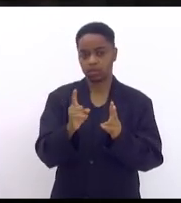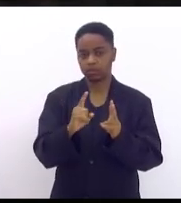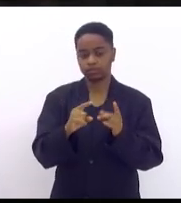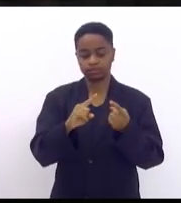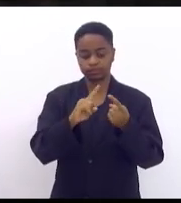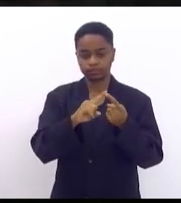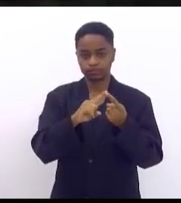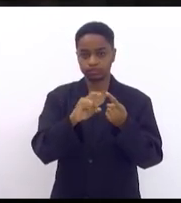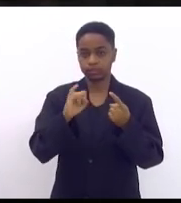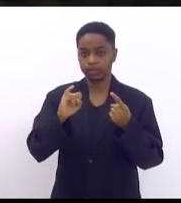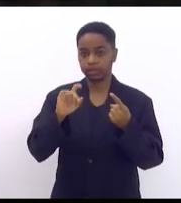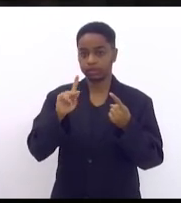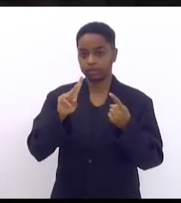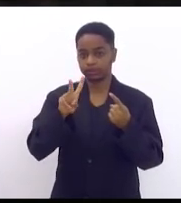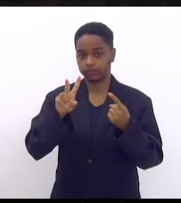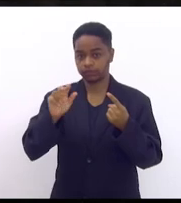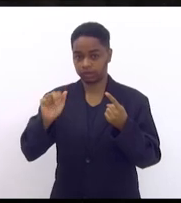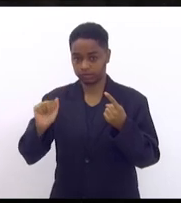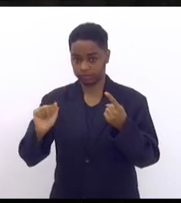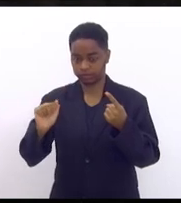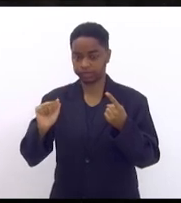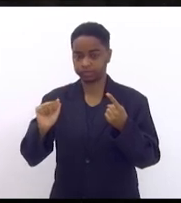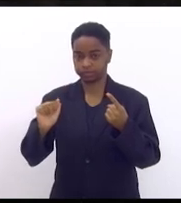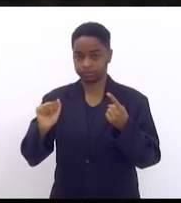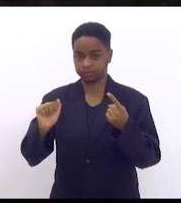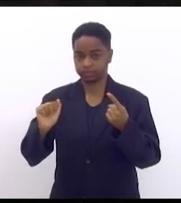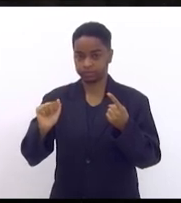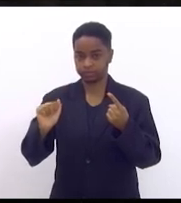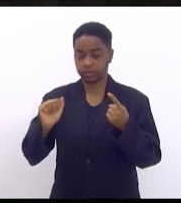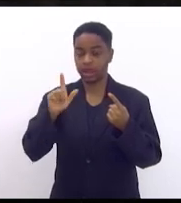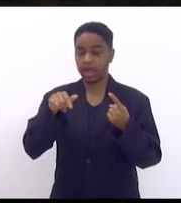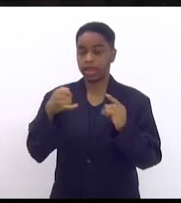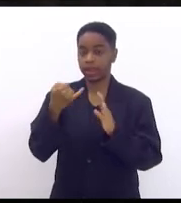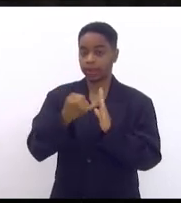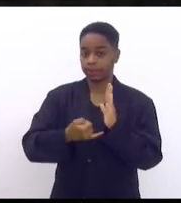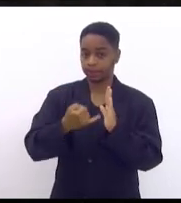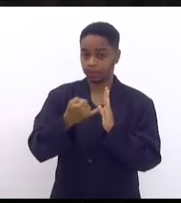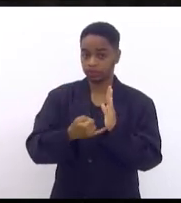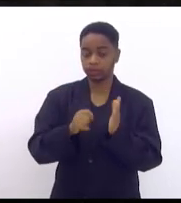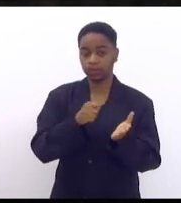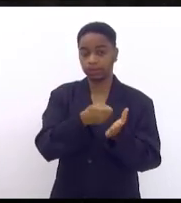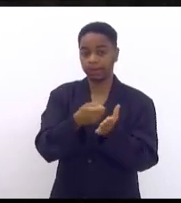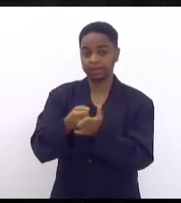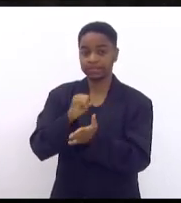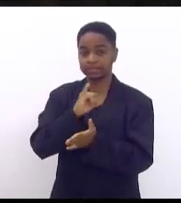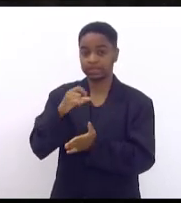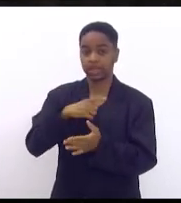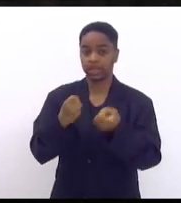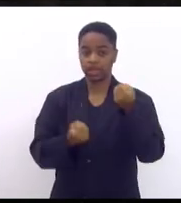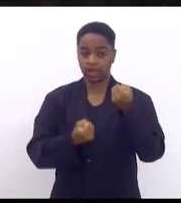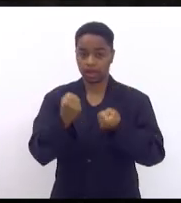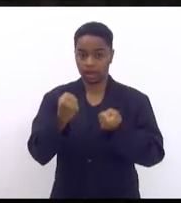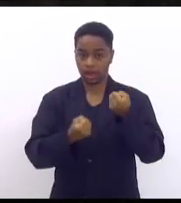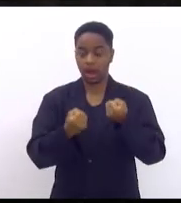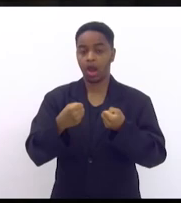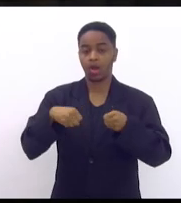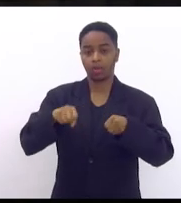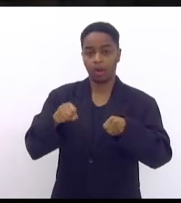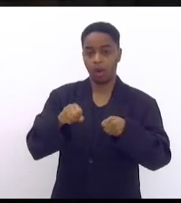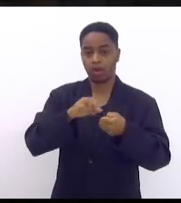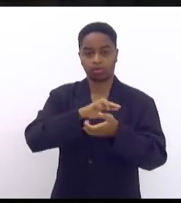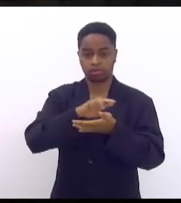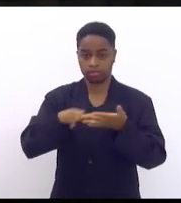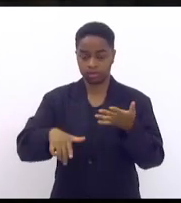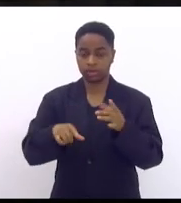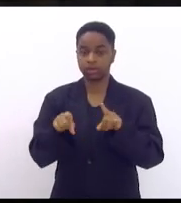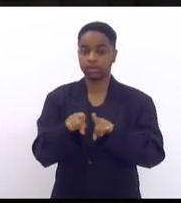o IPVA, que é o Imposto sobre Propriedade de Veículos Automotores, e o ITD,